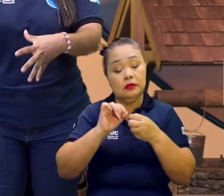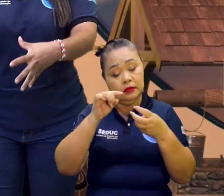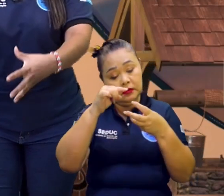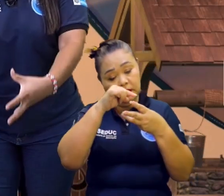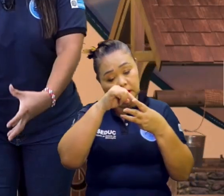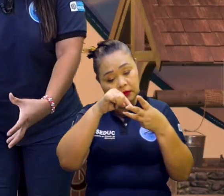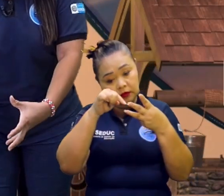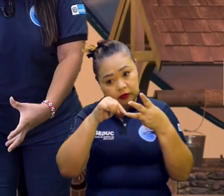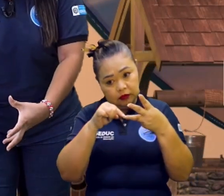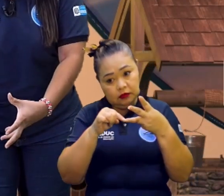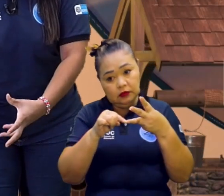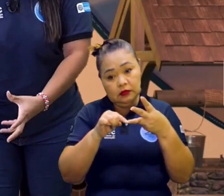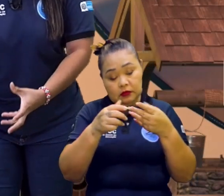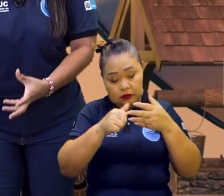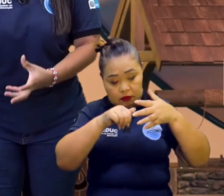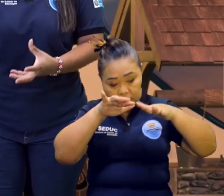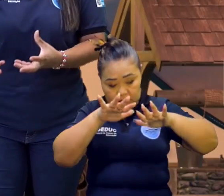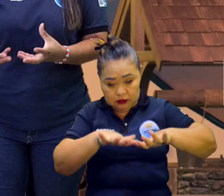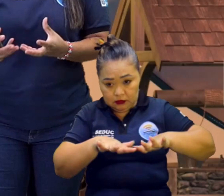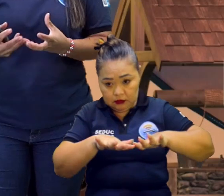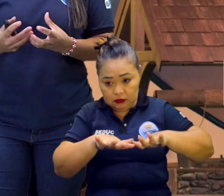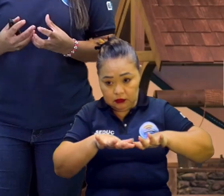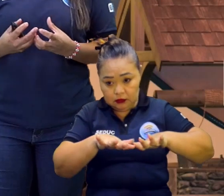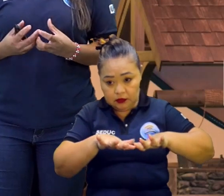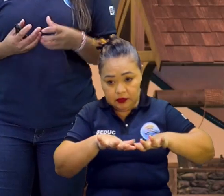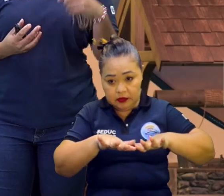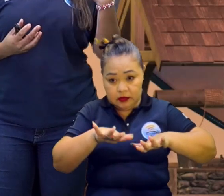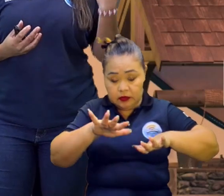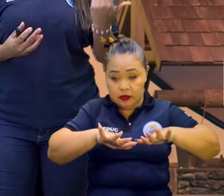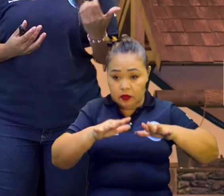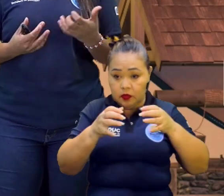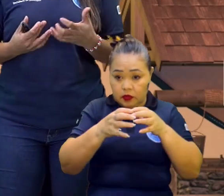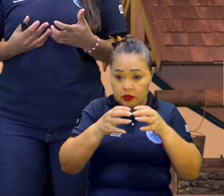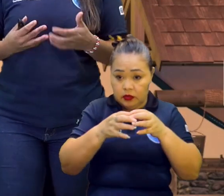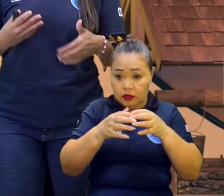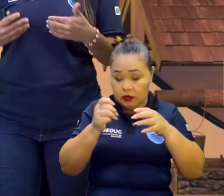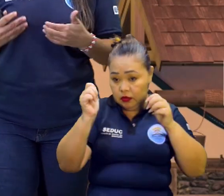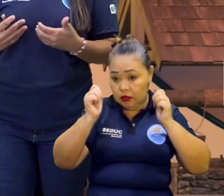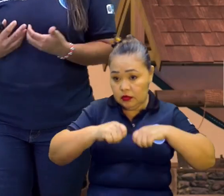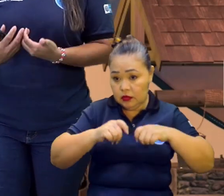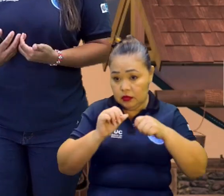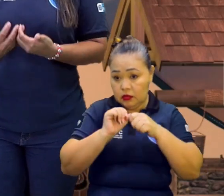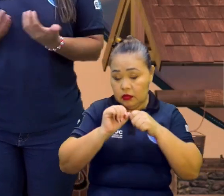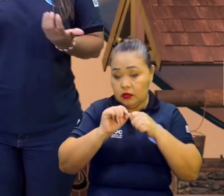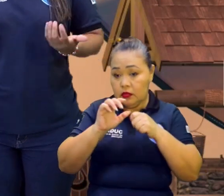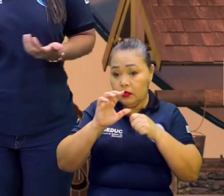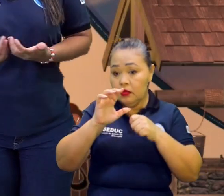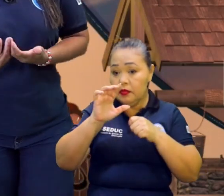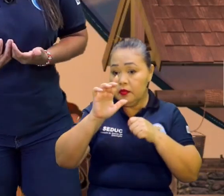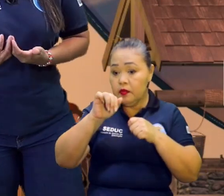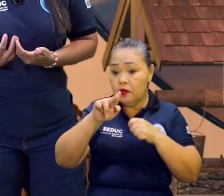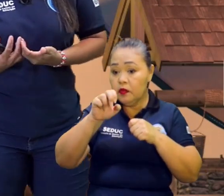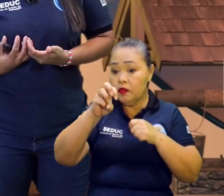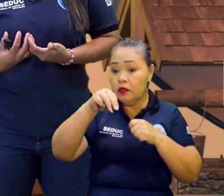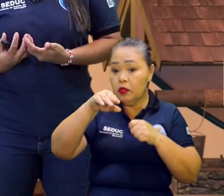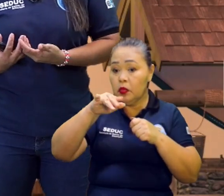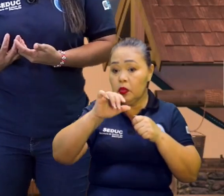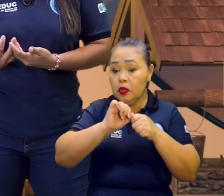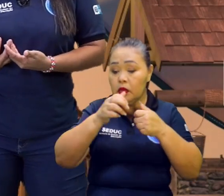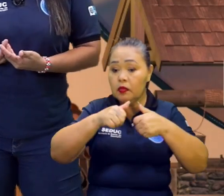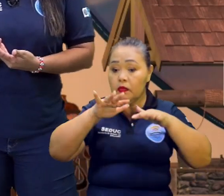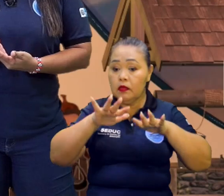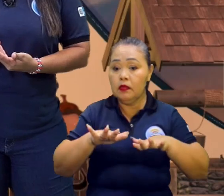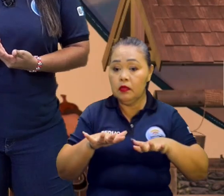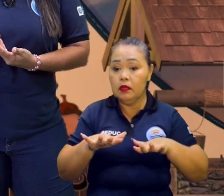da fixação que algumas espécies permitem, né, como as leguminosas, permitem, e elas desempenham muito